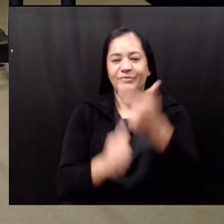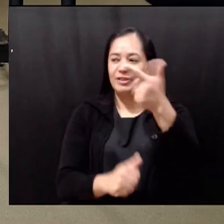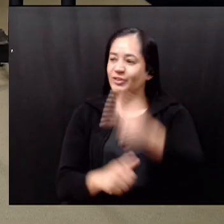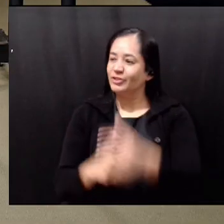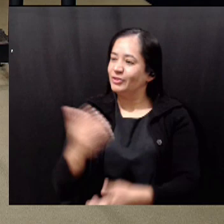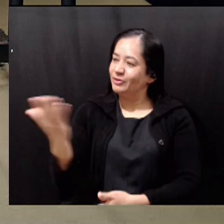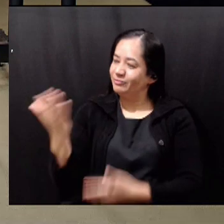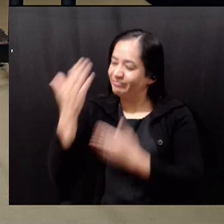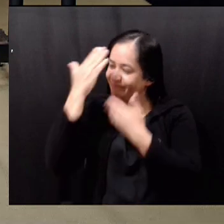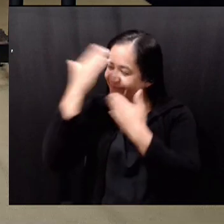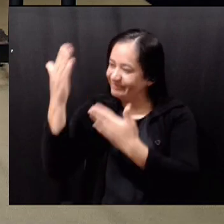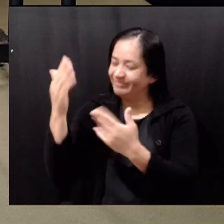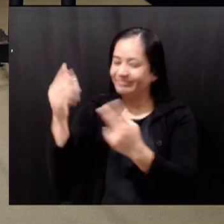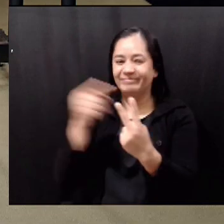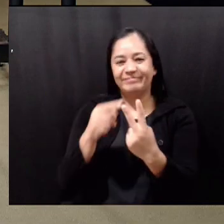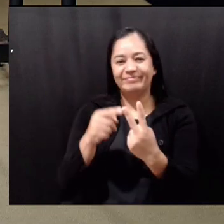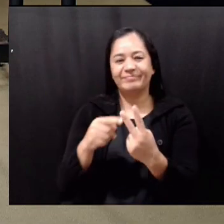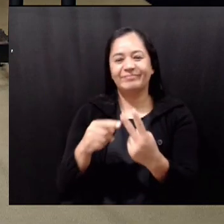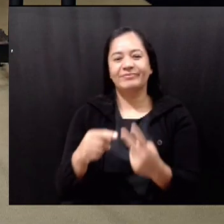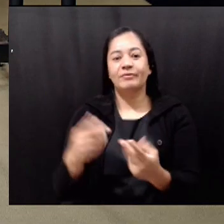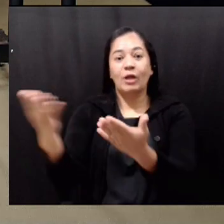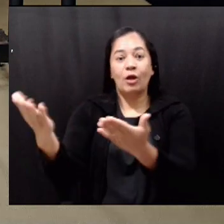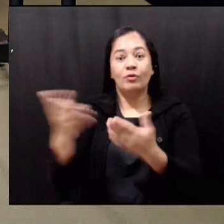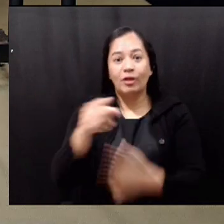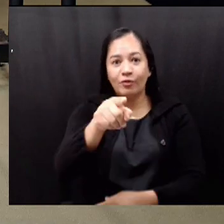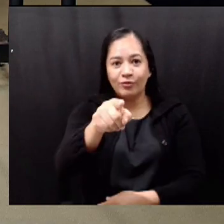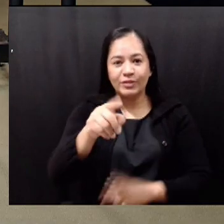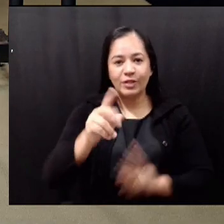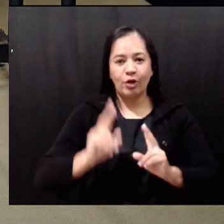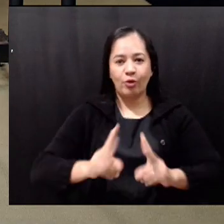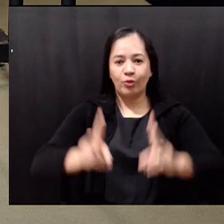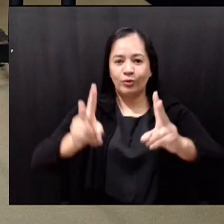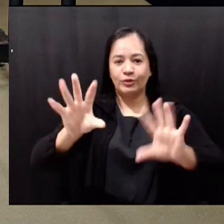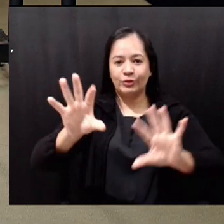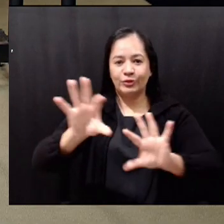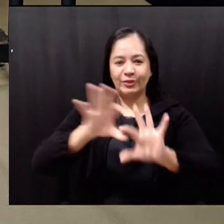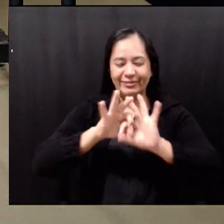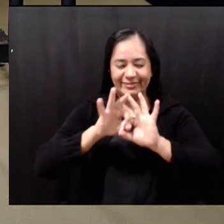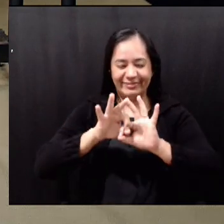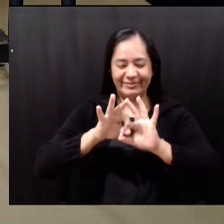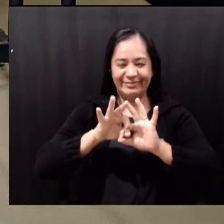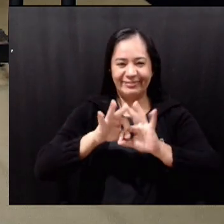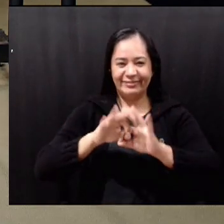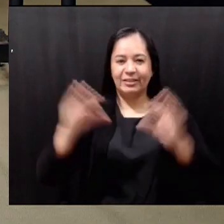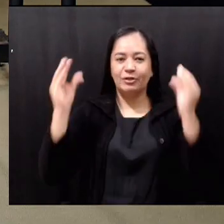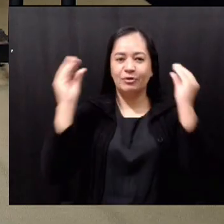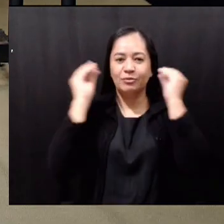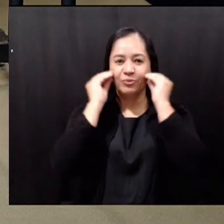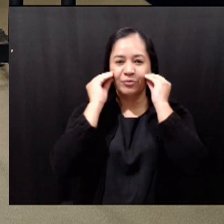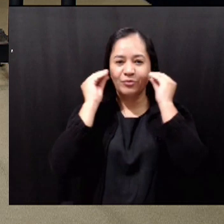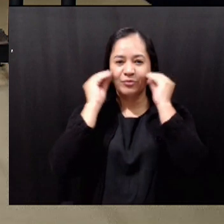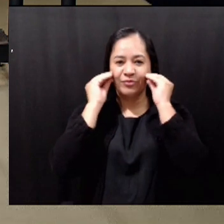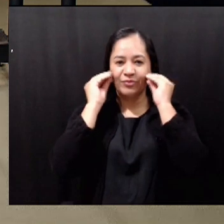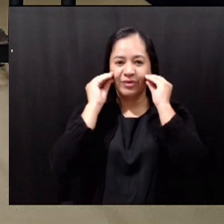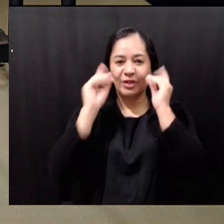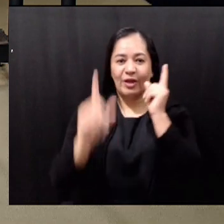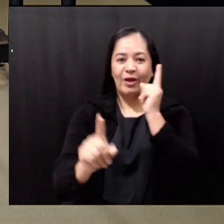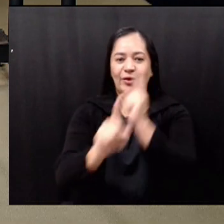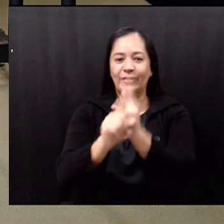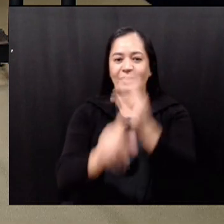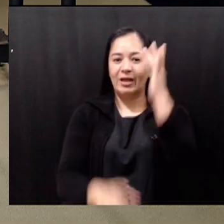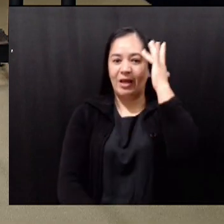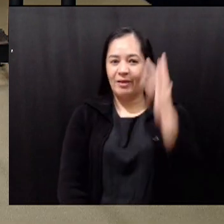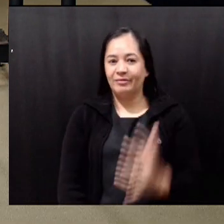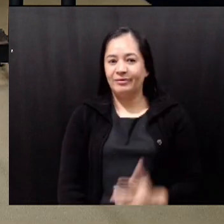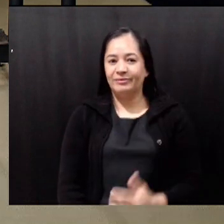convidados, e convidar você aí para continuar ligadinho na TV Câmara Campinas. Beijo grande, nos encontramos amanhã a partir das 8